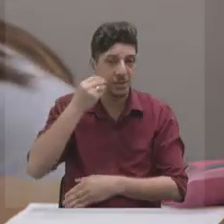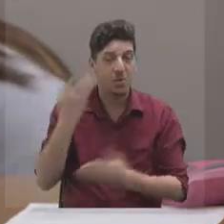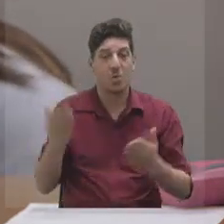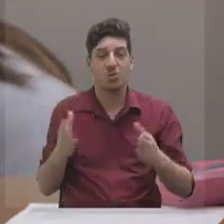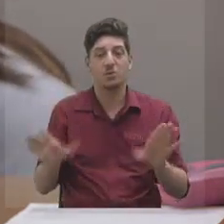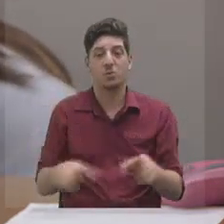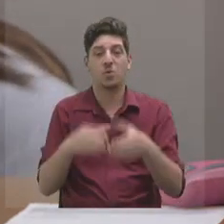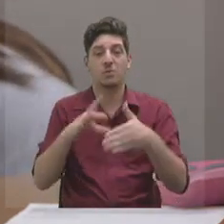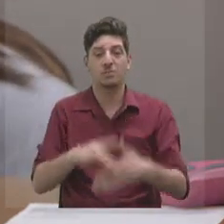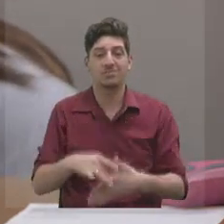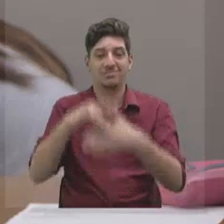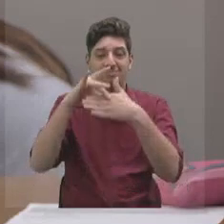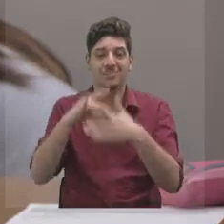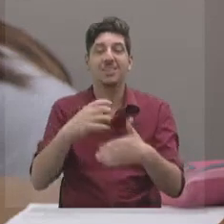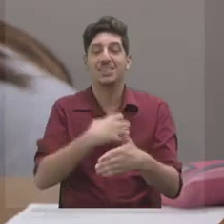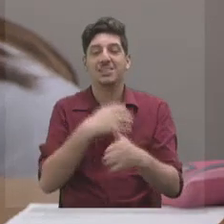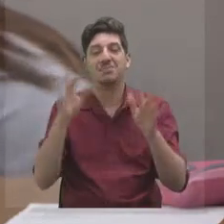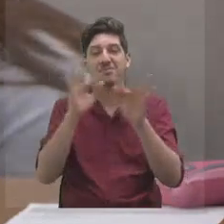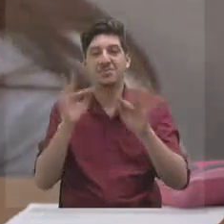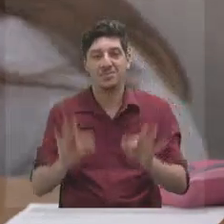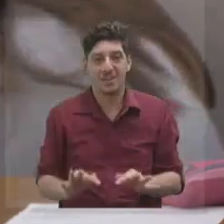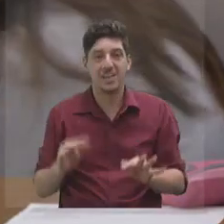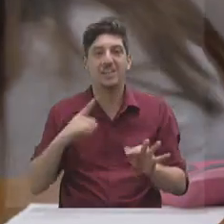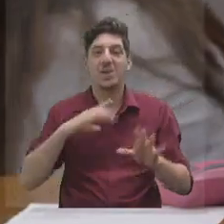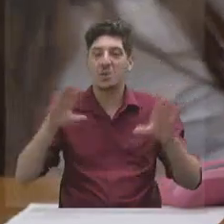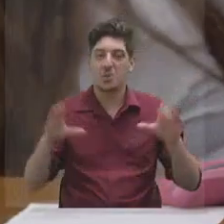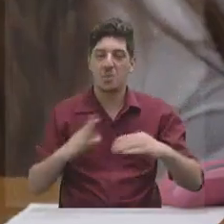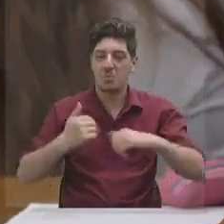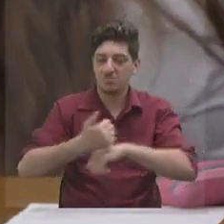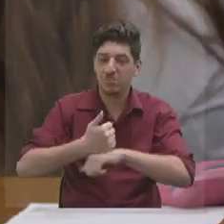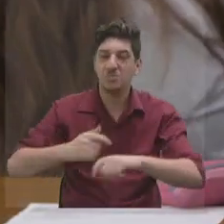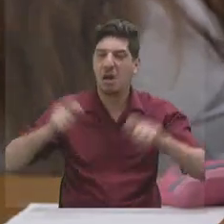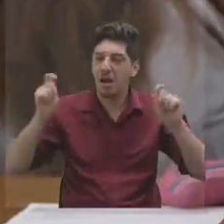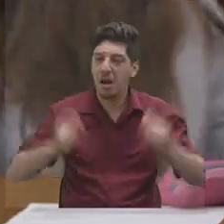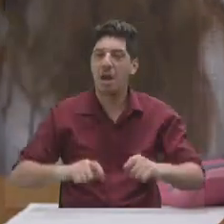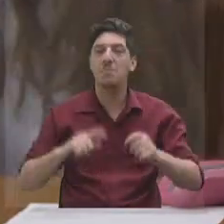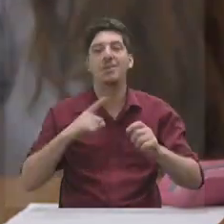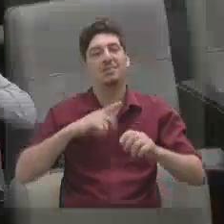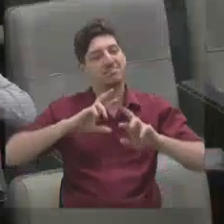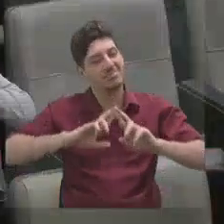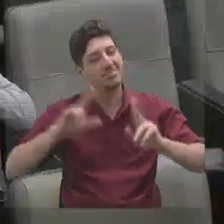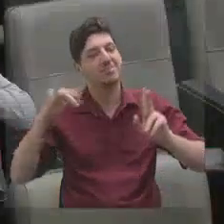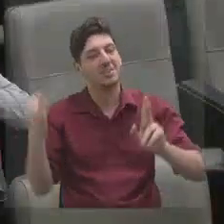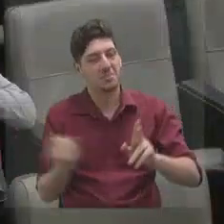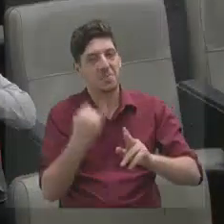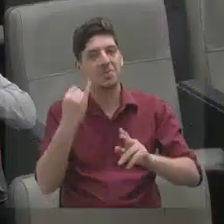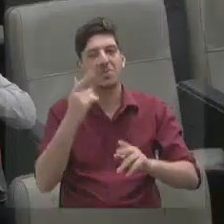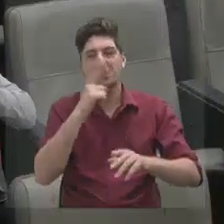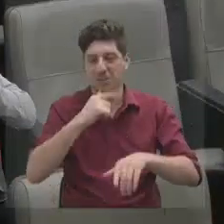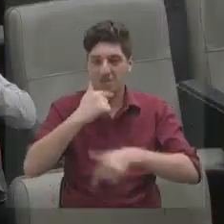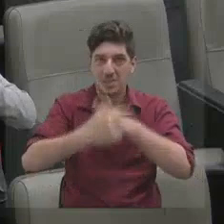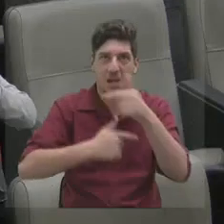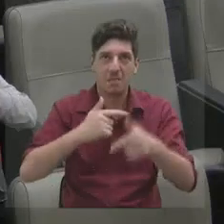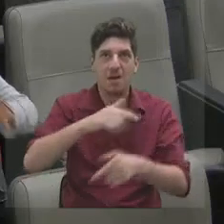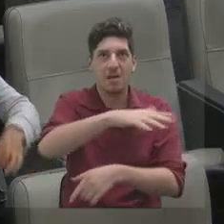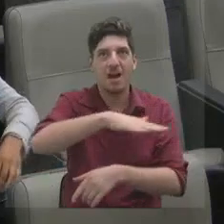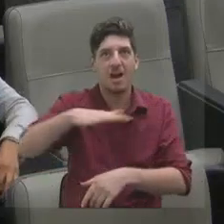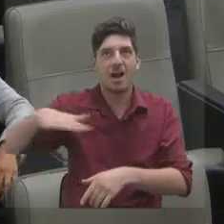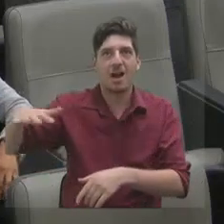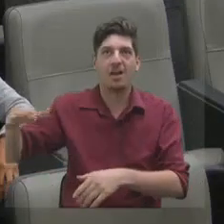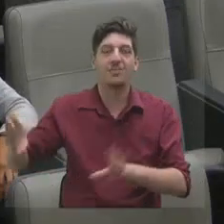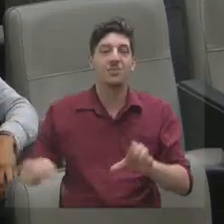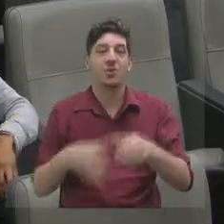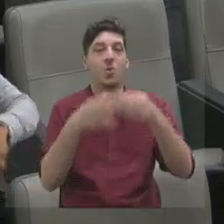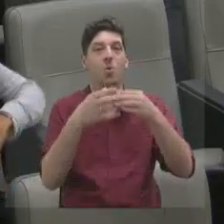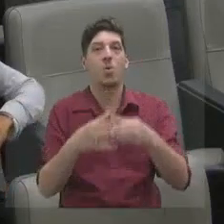assim é um privilégio tem um time tão bem capacitado isso faz a diferença a gente poder atuar as várias frentes e agência é um passo importante